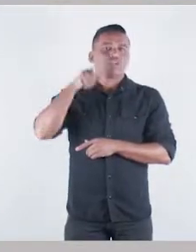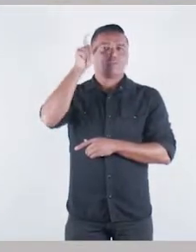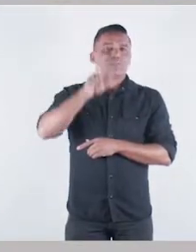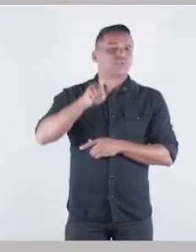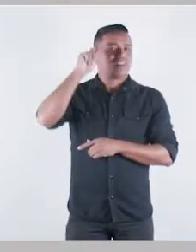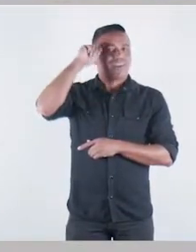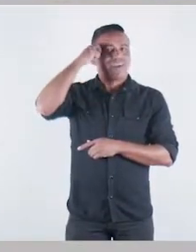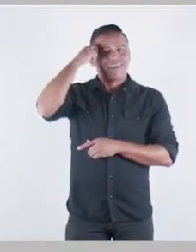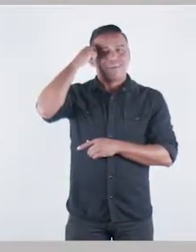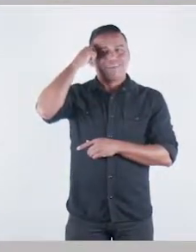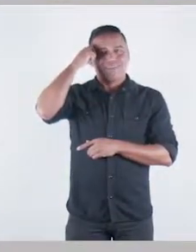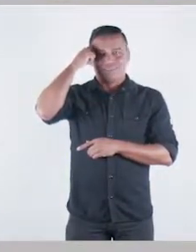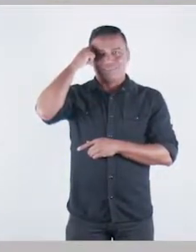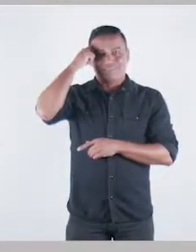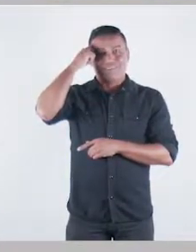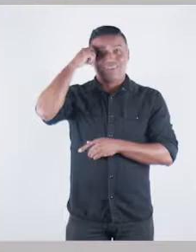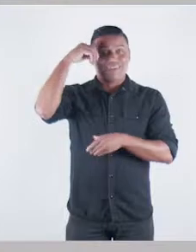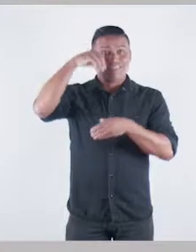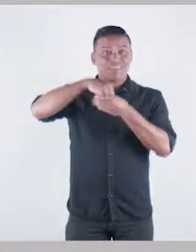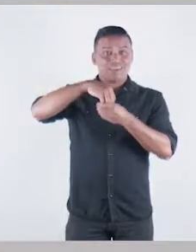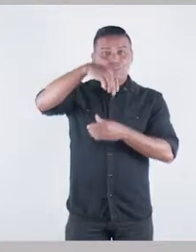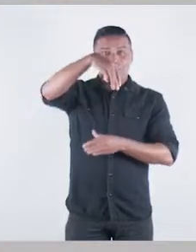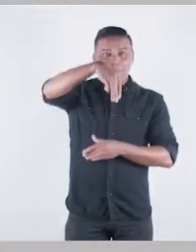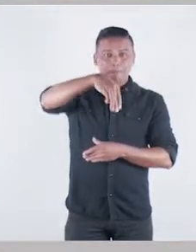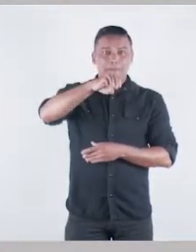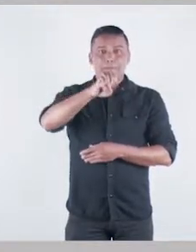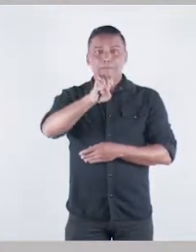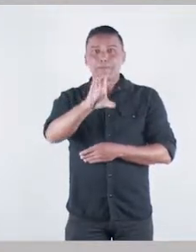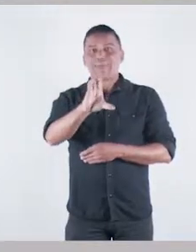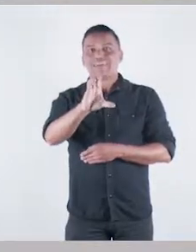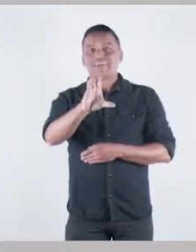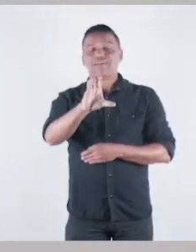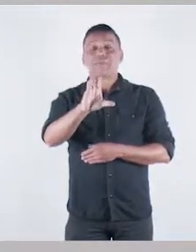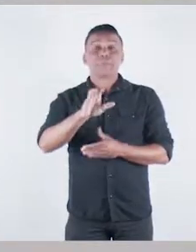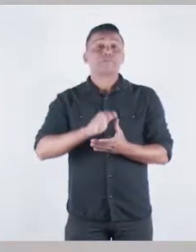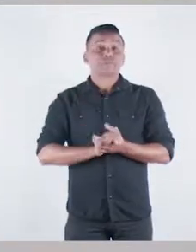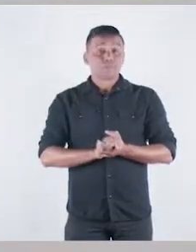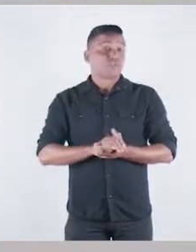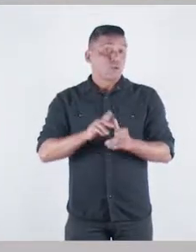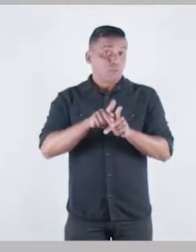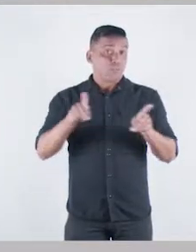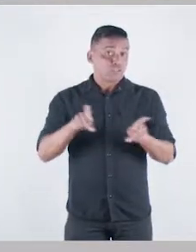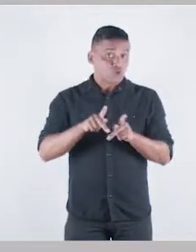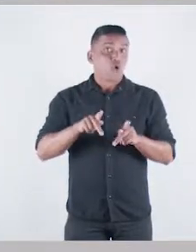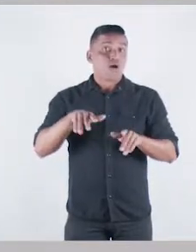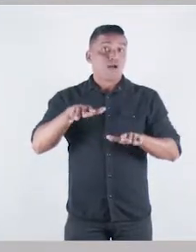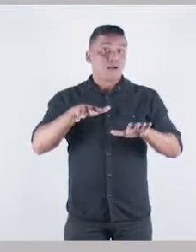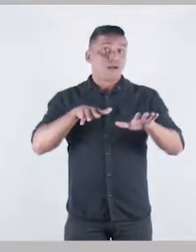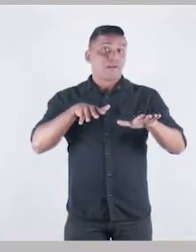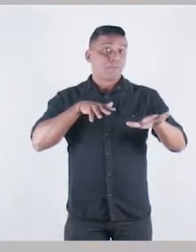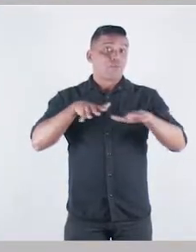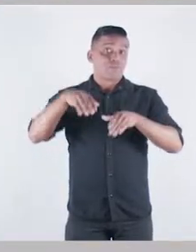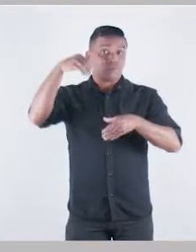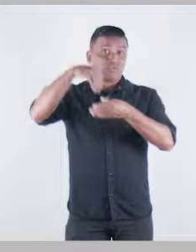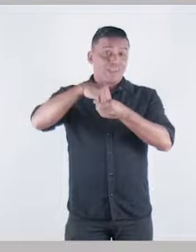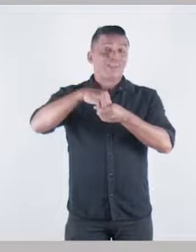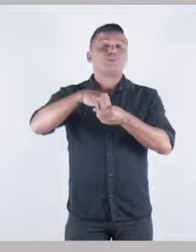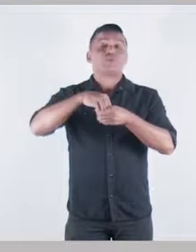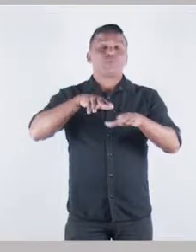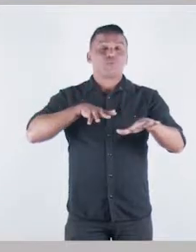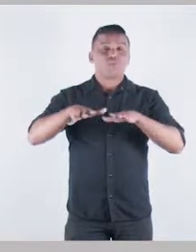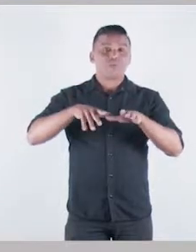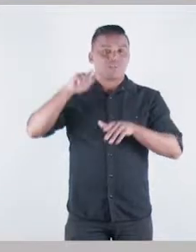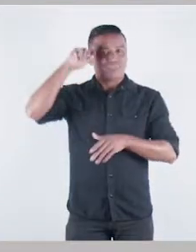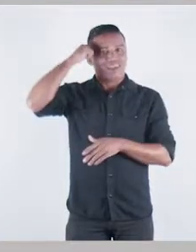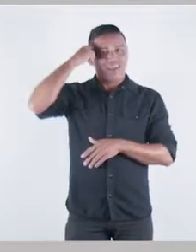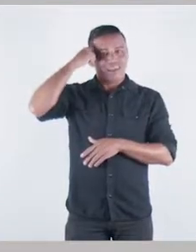MEC, né? E os professores, geralmente, que são militantes, do movimento negro, não tem dúvida em levar os nossos